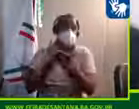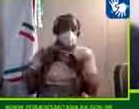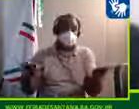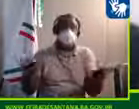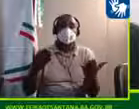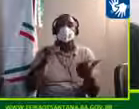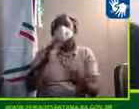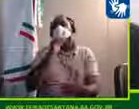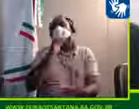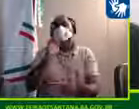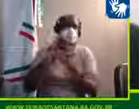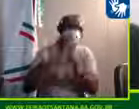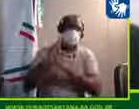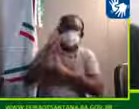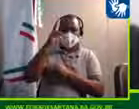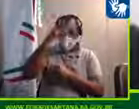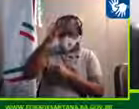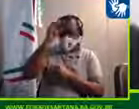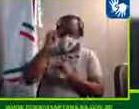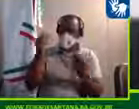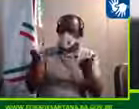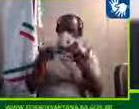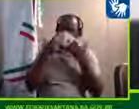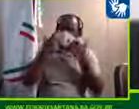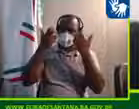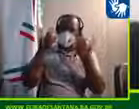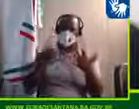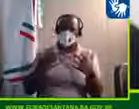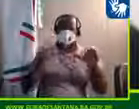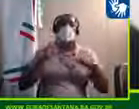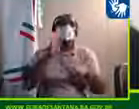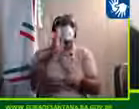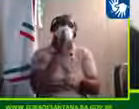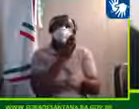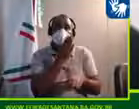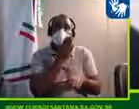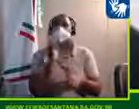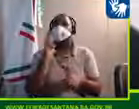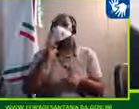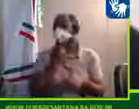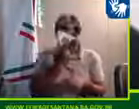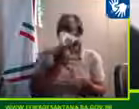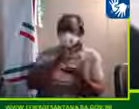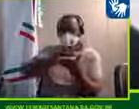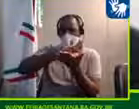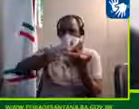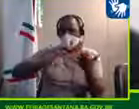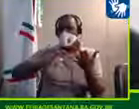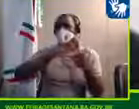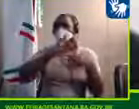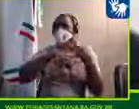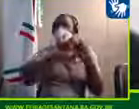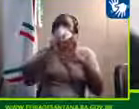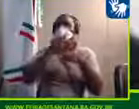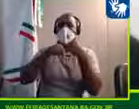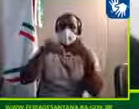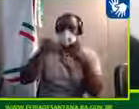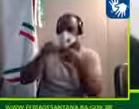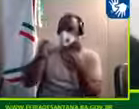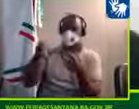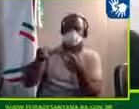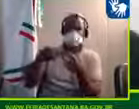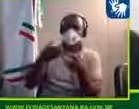Prefeito, nesse primeiro momento, bares e restaurantes estarão incluídos nessa flexibilização?